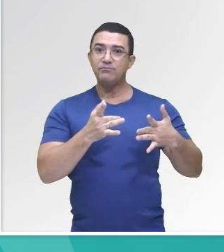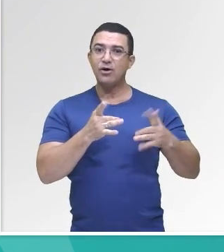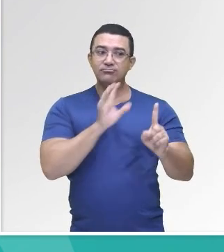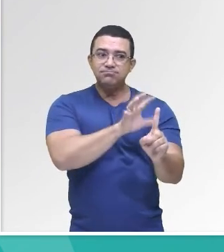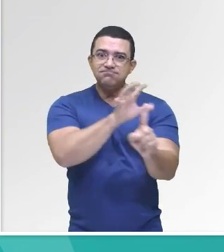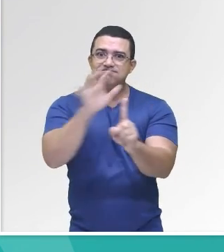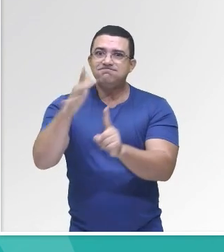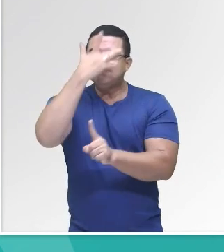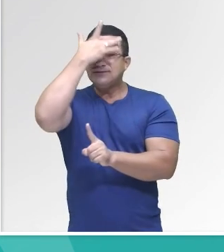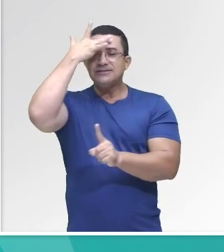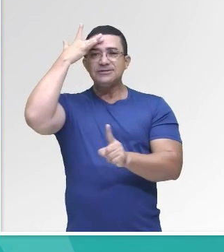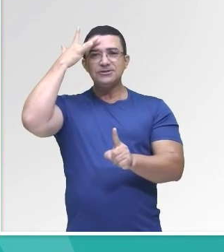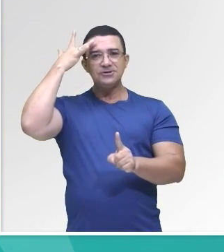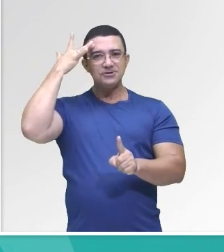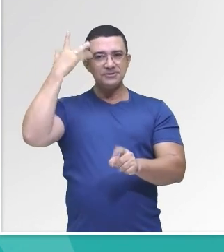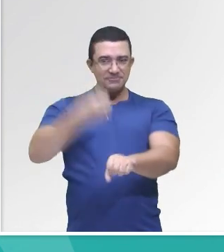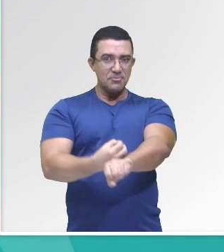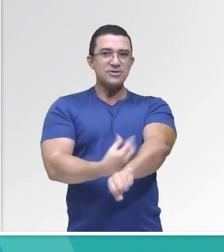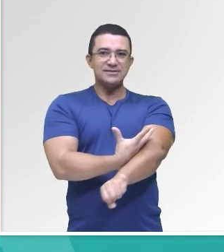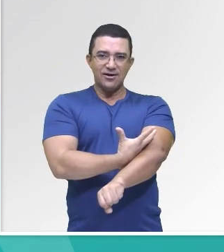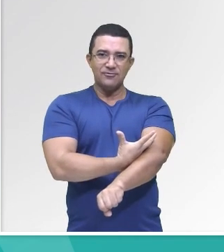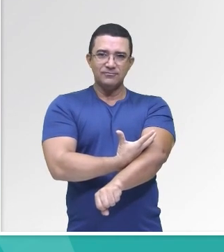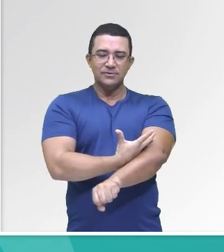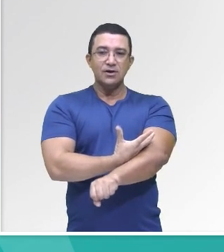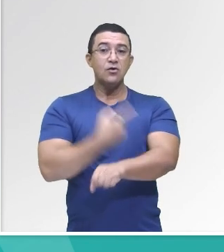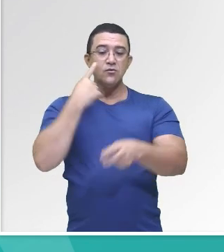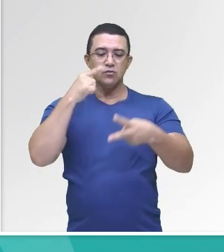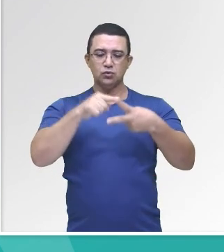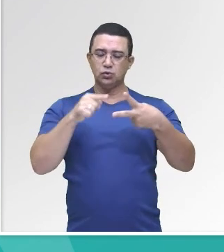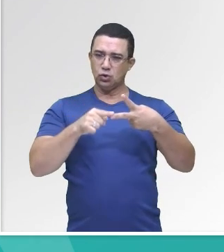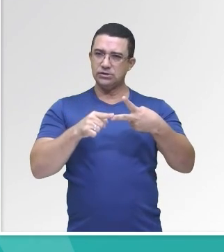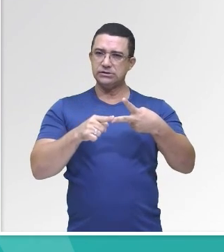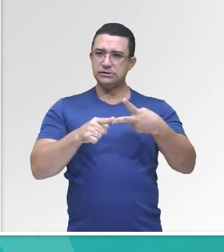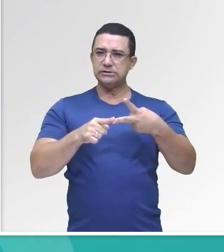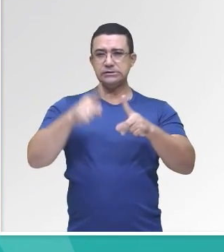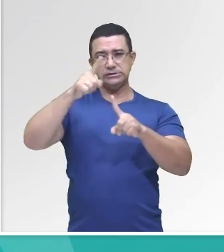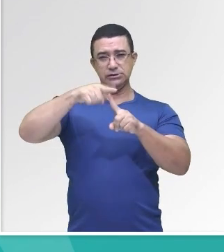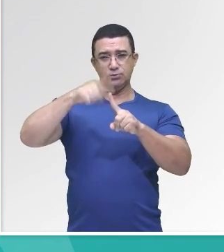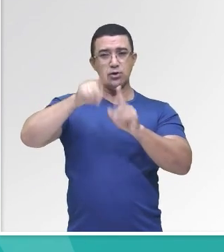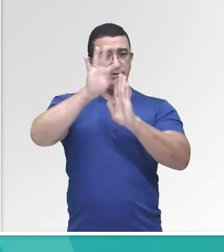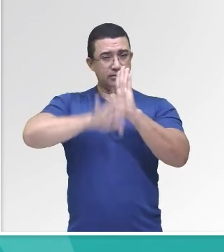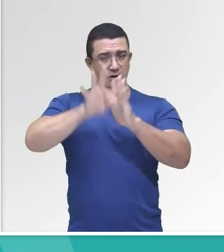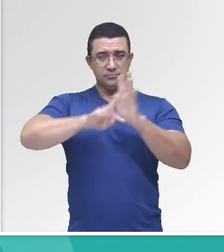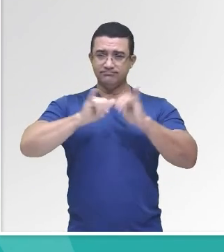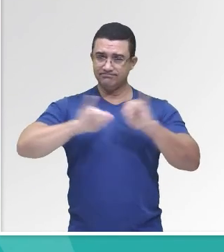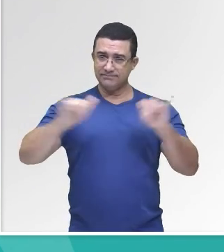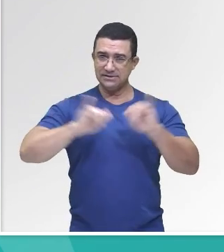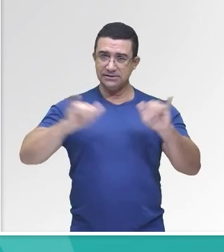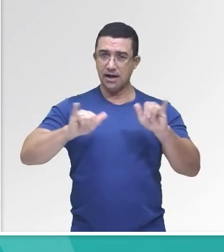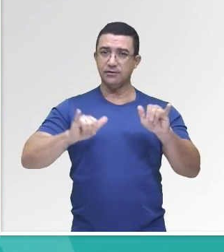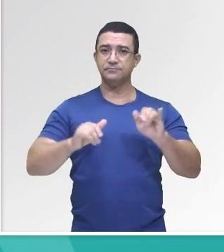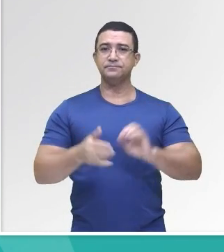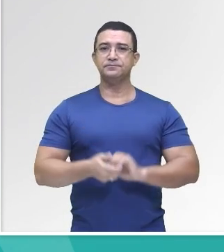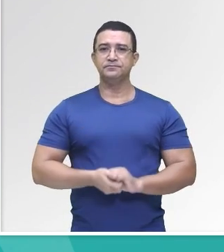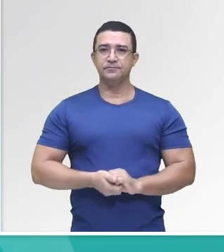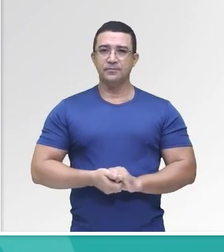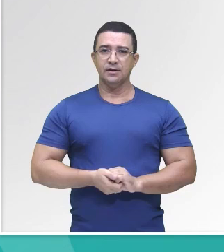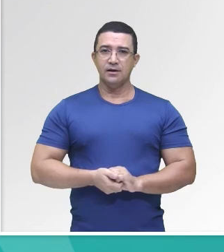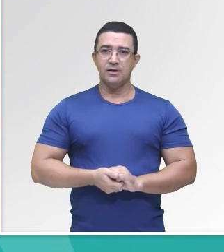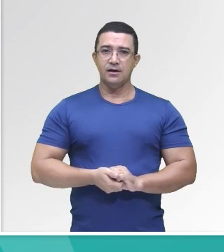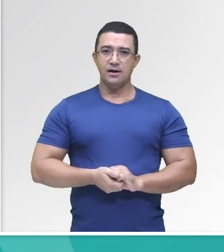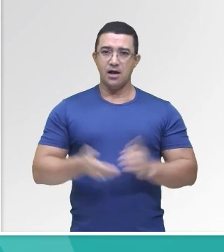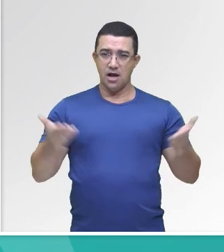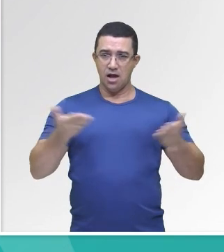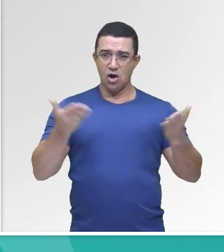Bem, vimos que existem então dois tipos de textos publicitários, não é isso? E agora